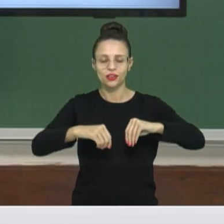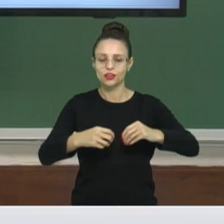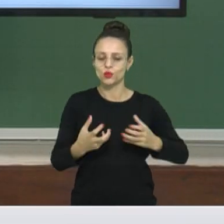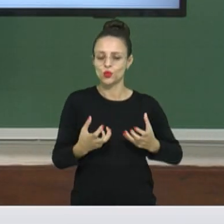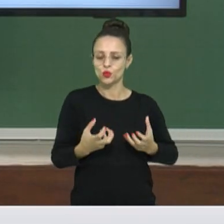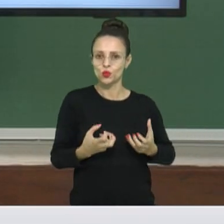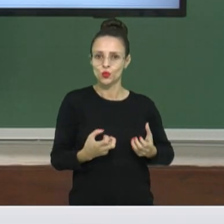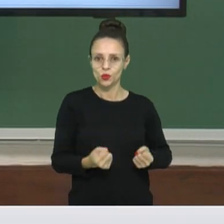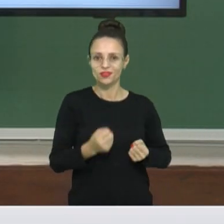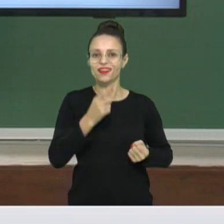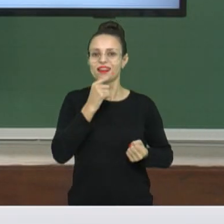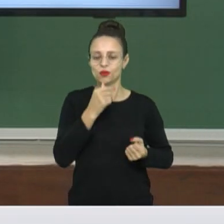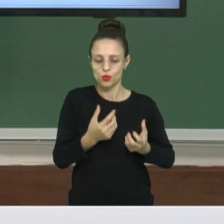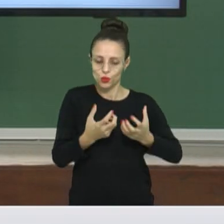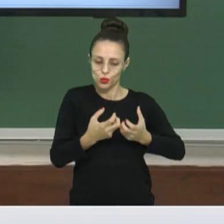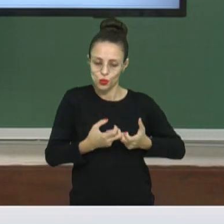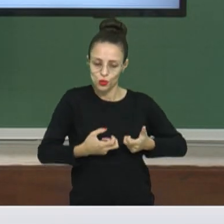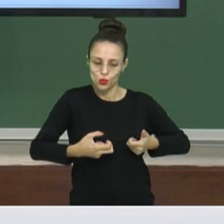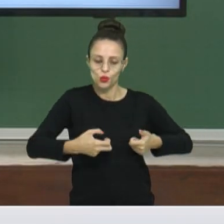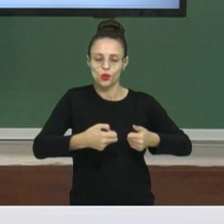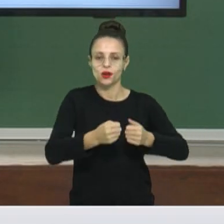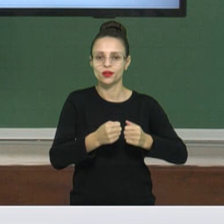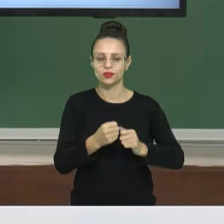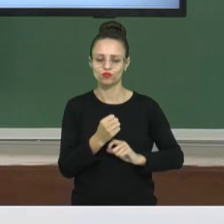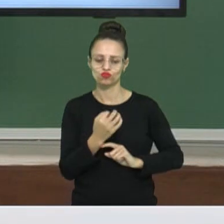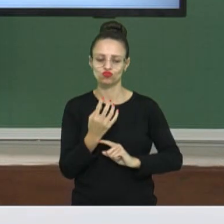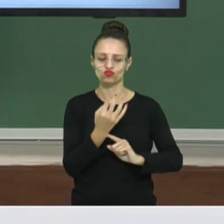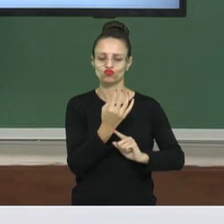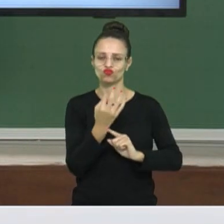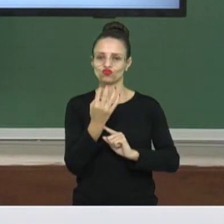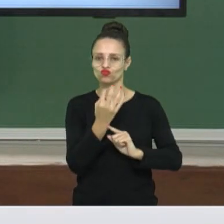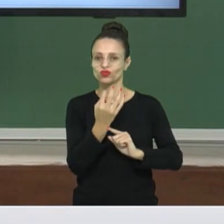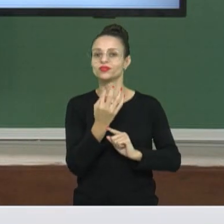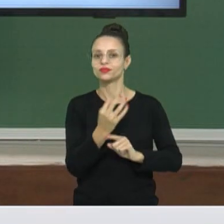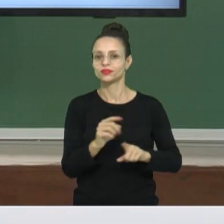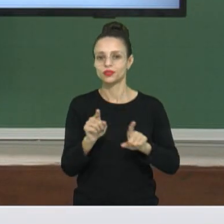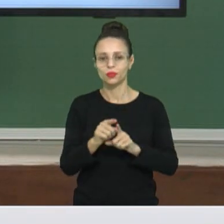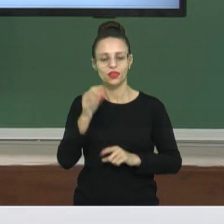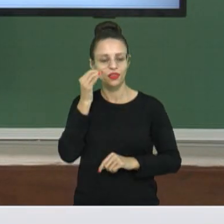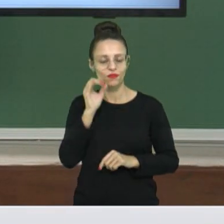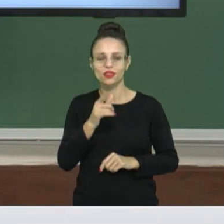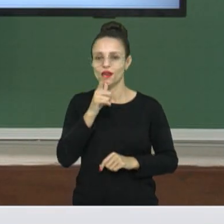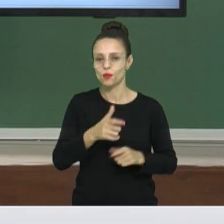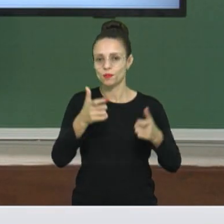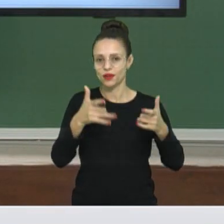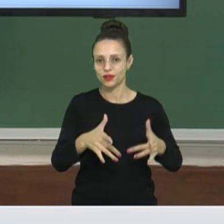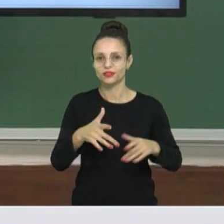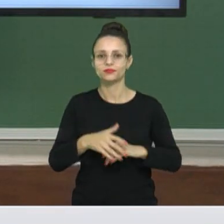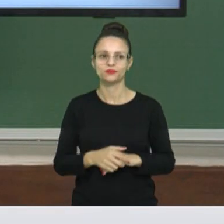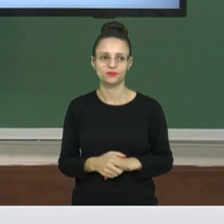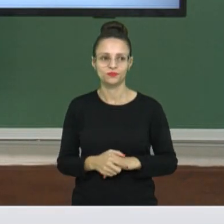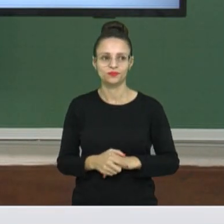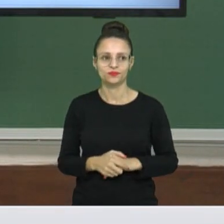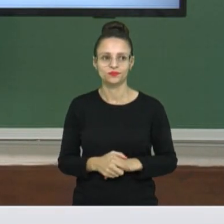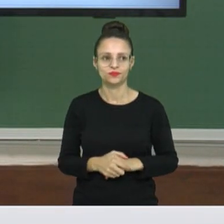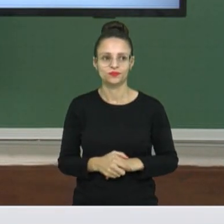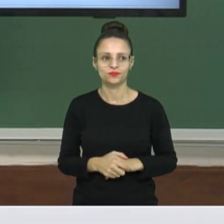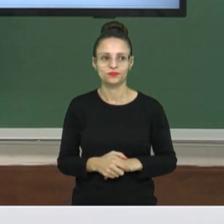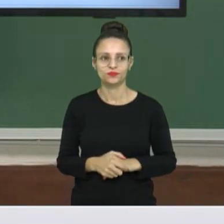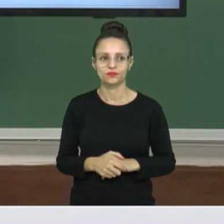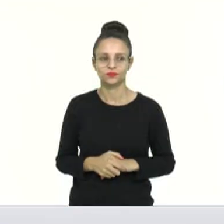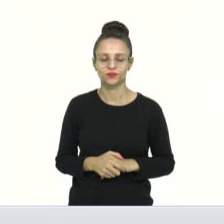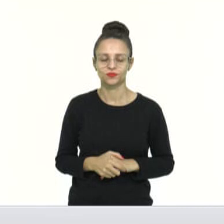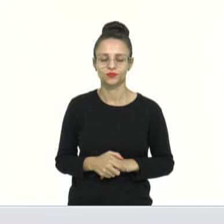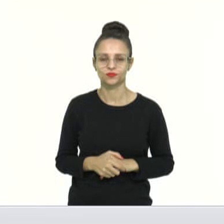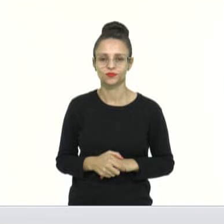umidade, né? Segura a umidade para a tua plantinha ficar úmida e não deixa a água parada, tá bom? Coletor